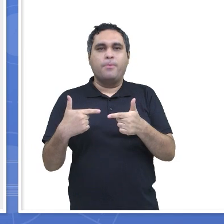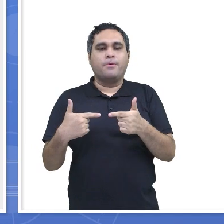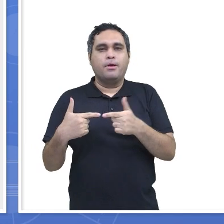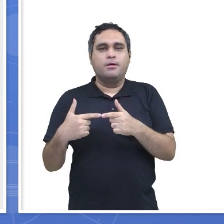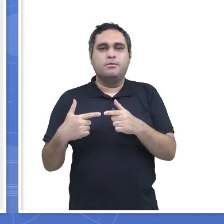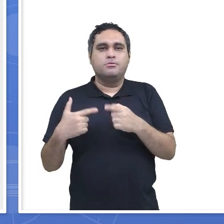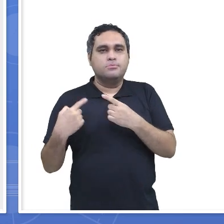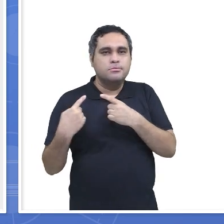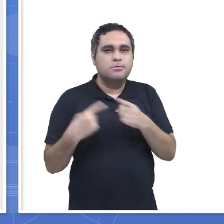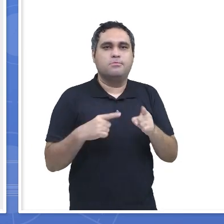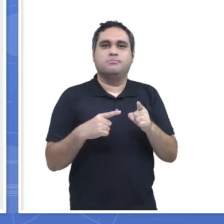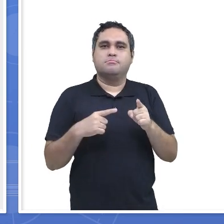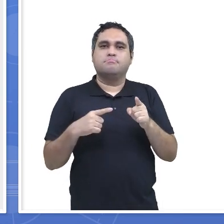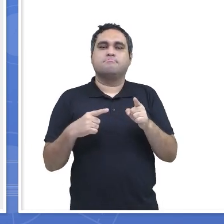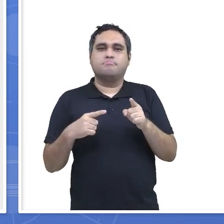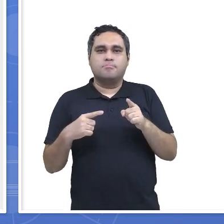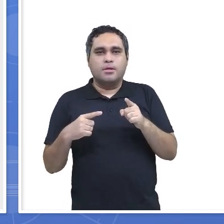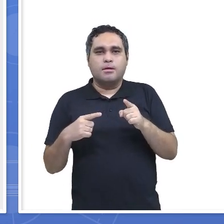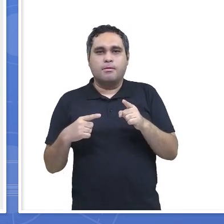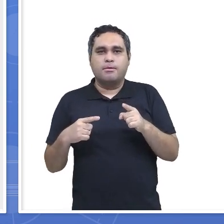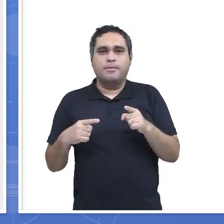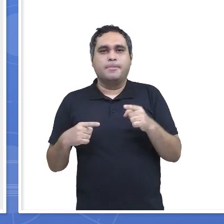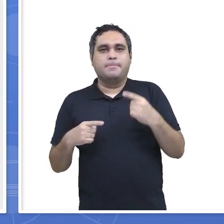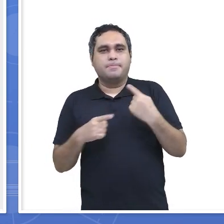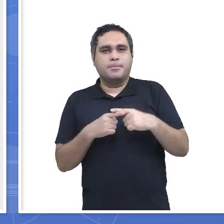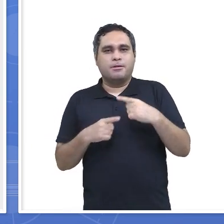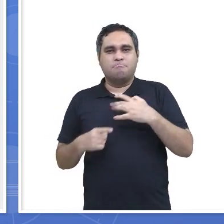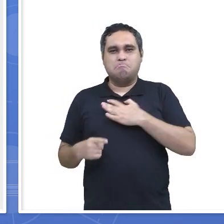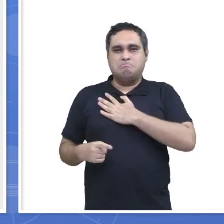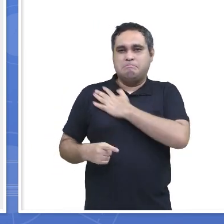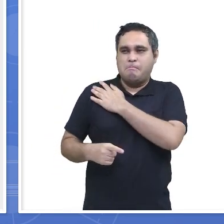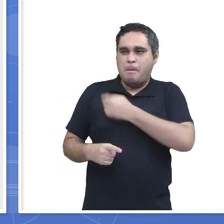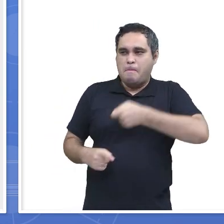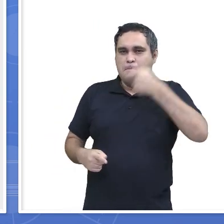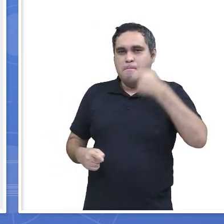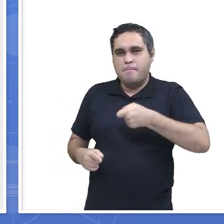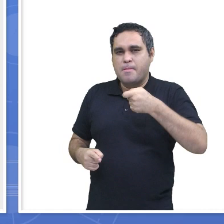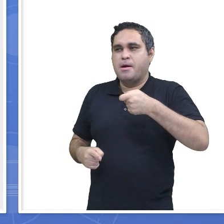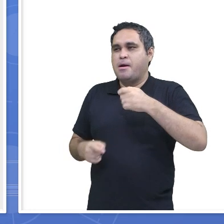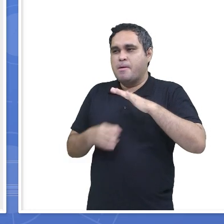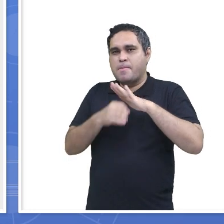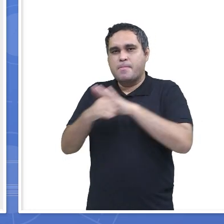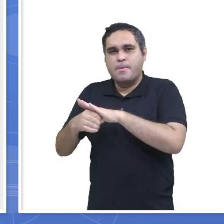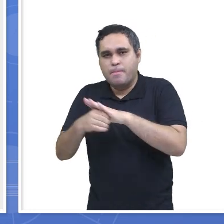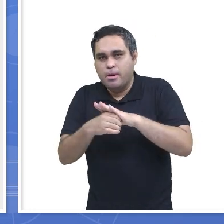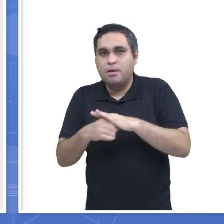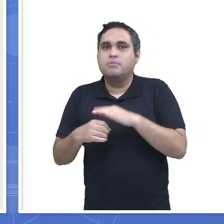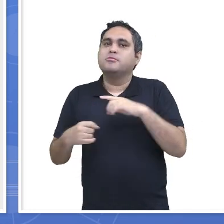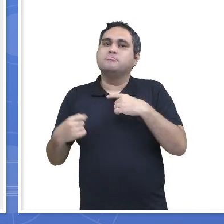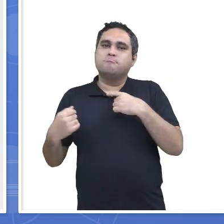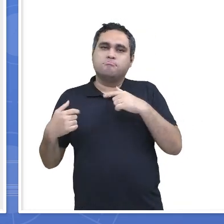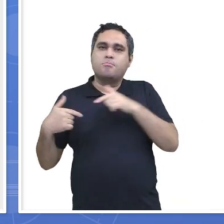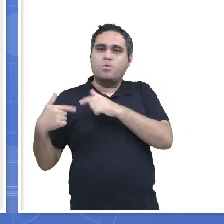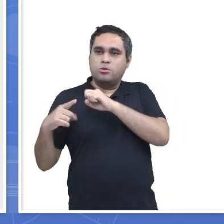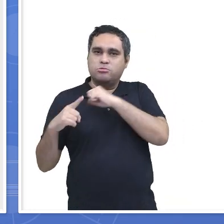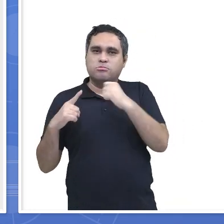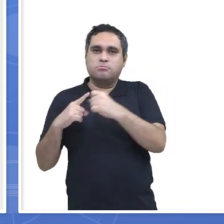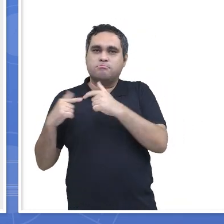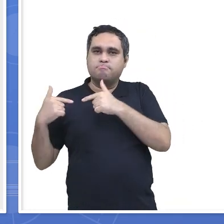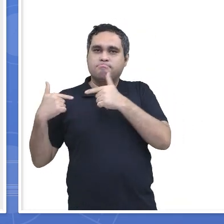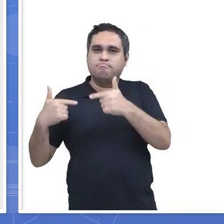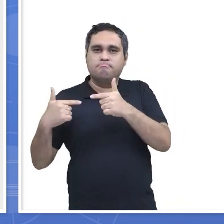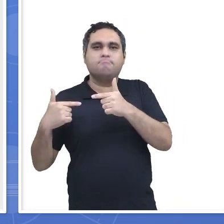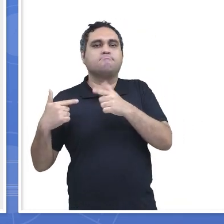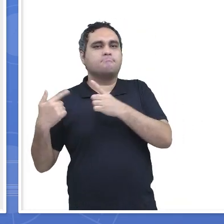na luta contra os regimes de exceção que aí traspassaram toda aí a América Latina, o Brasil também sofreu,